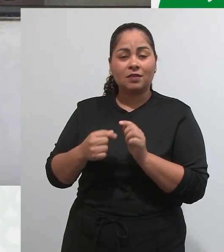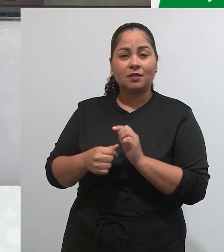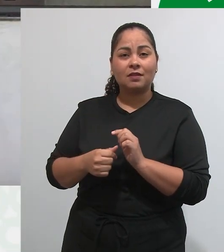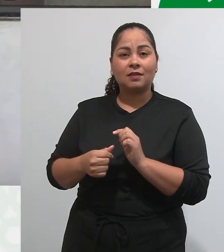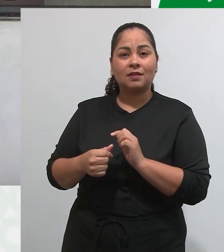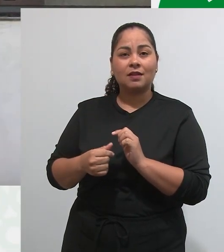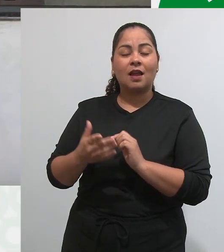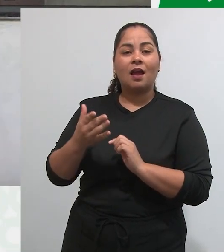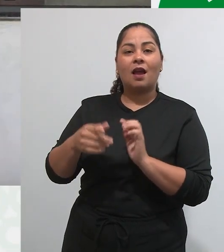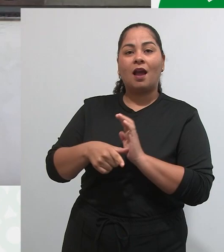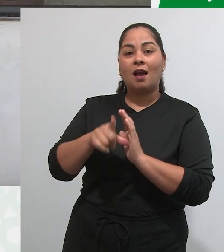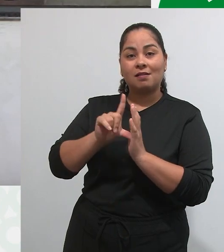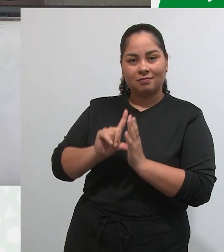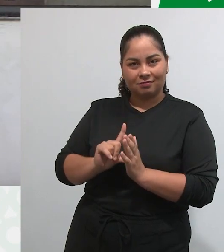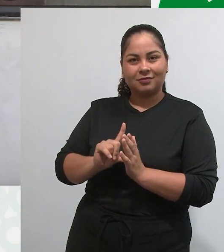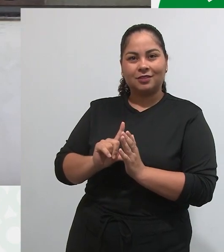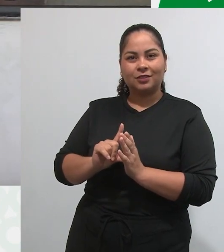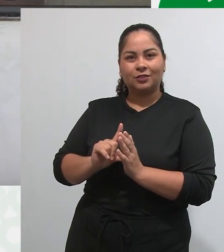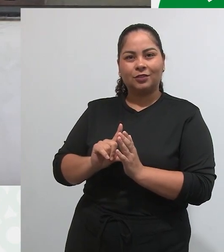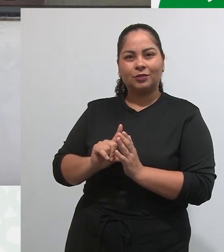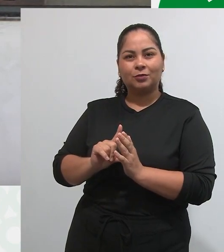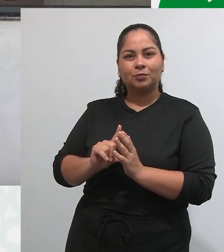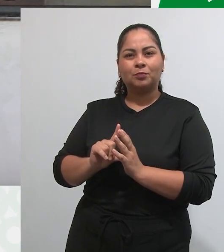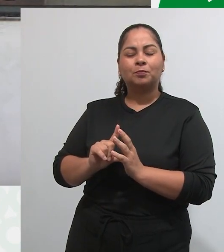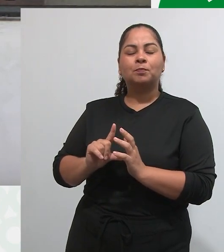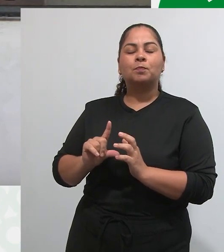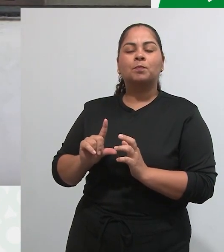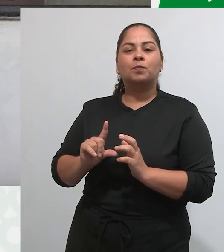fazíamos comemorações, fazíamos